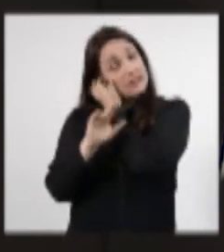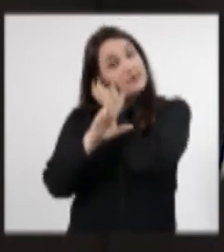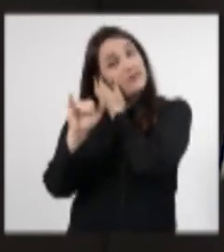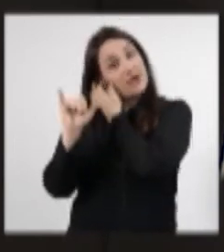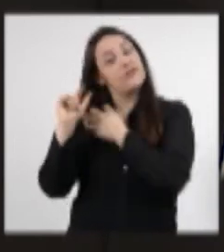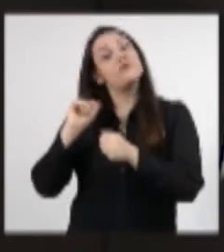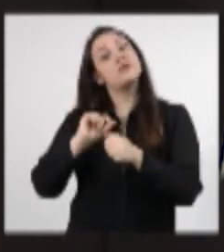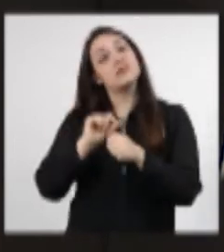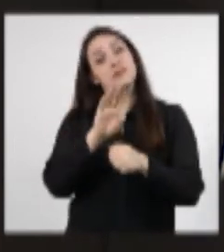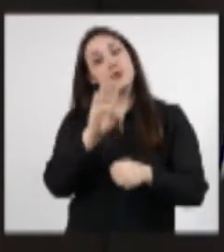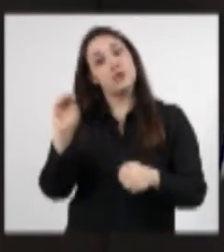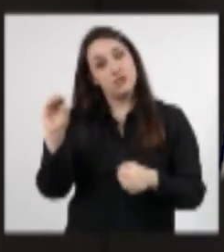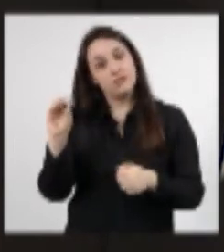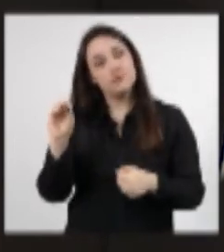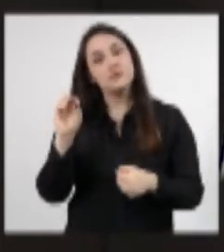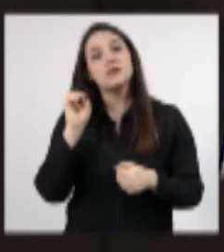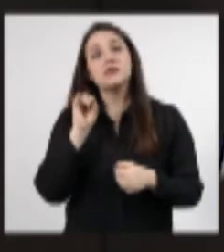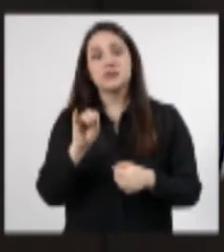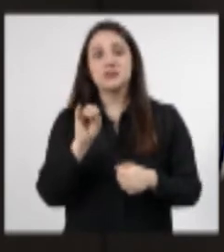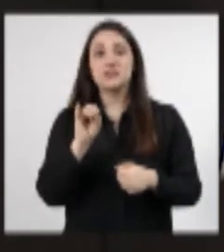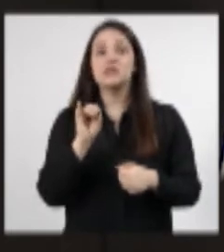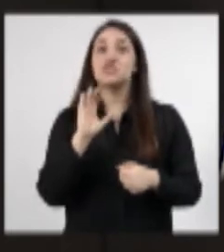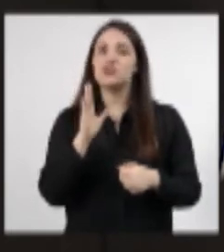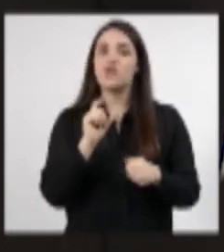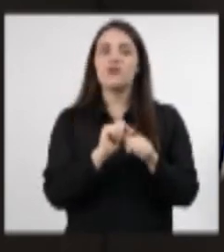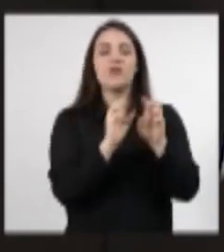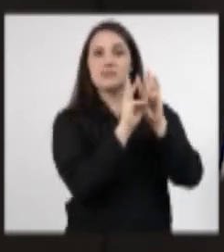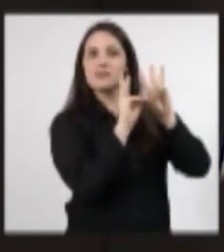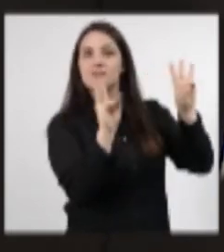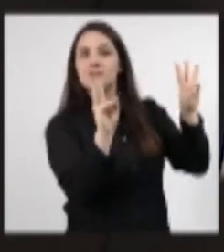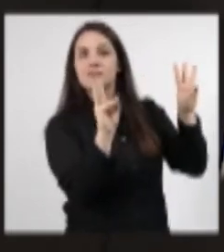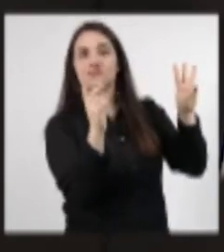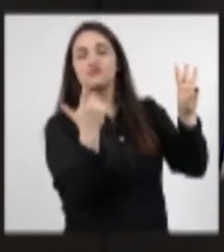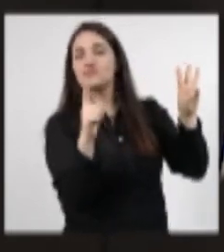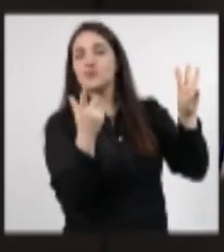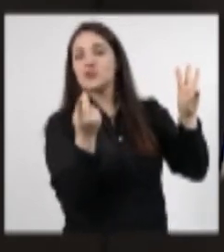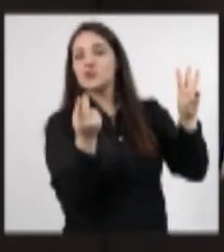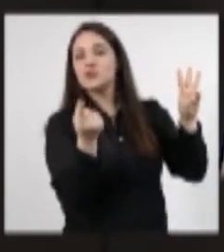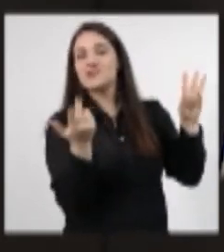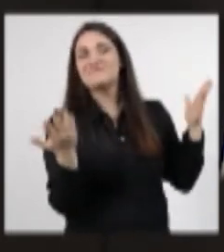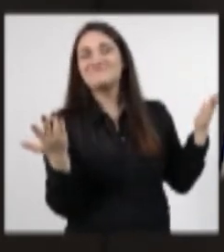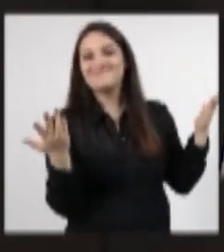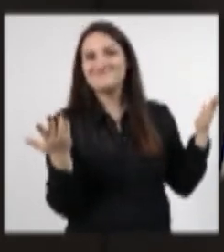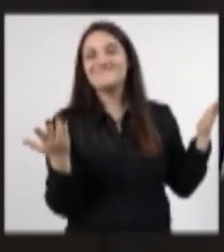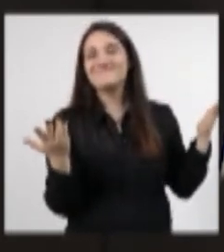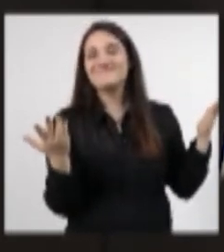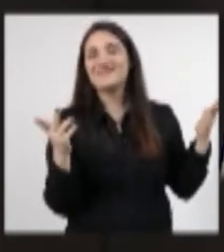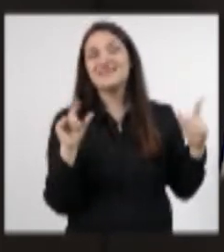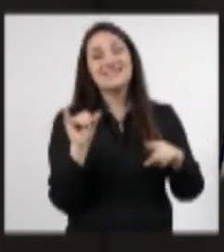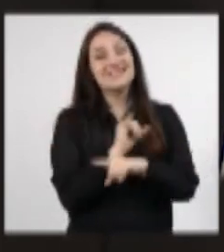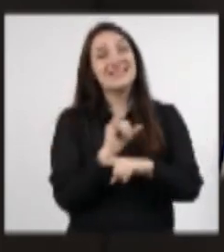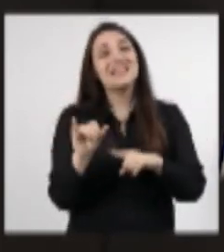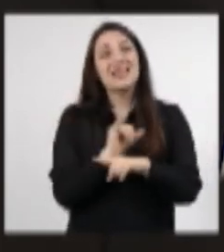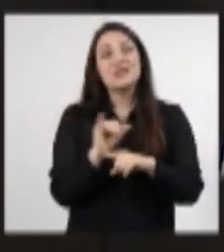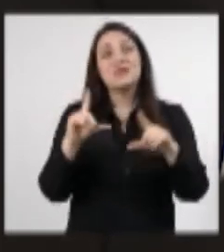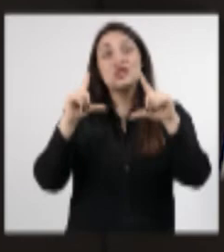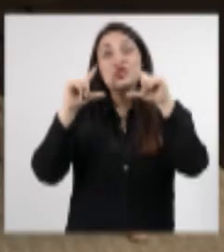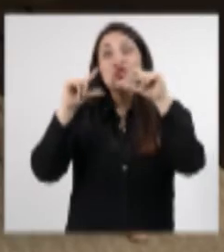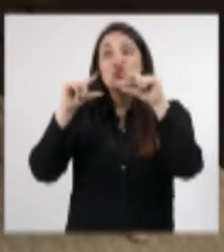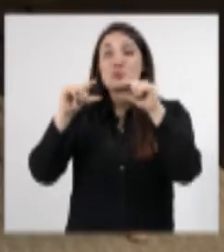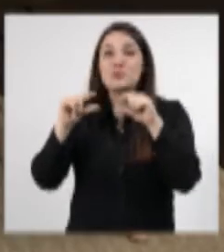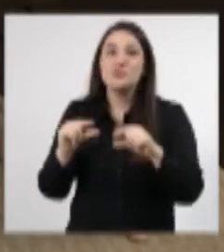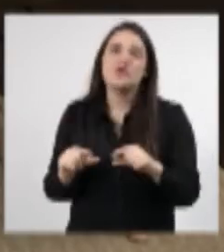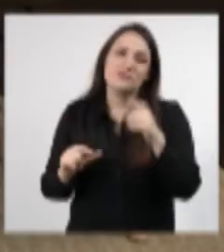14,83. Já feito essa ocorrência de forma virtual, através da Devir, não há cobrança alguma. Então é uma estratégia que